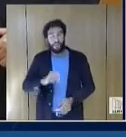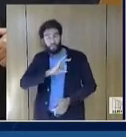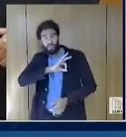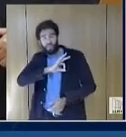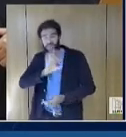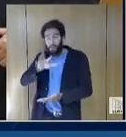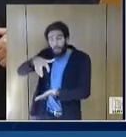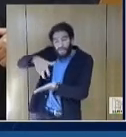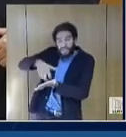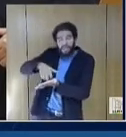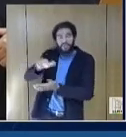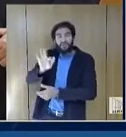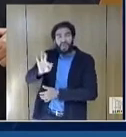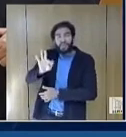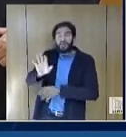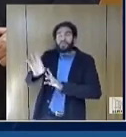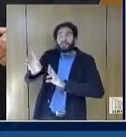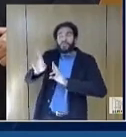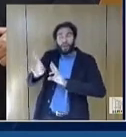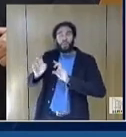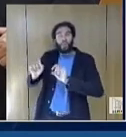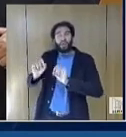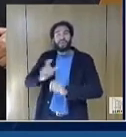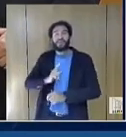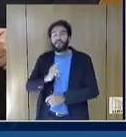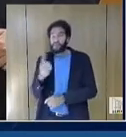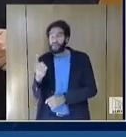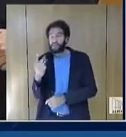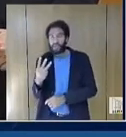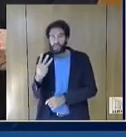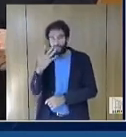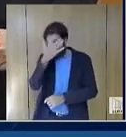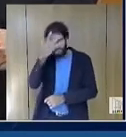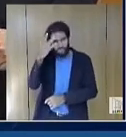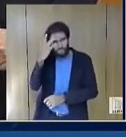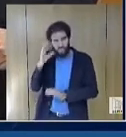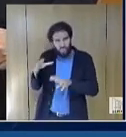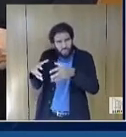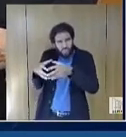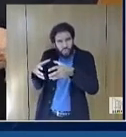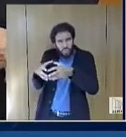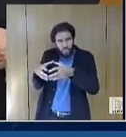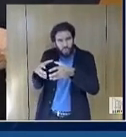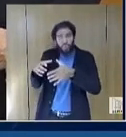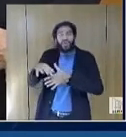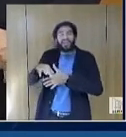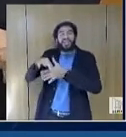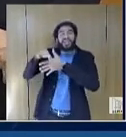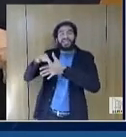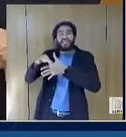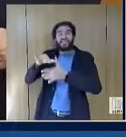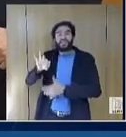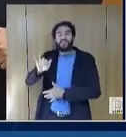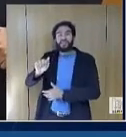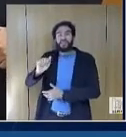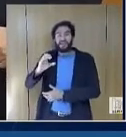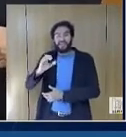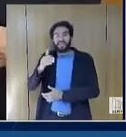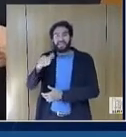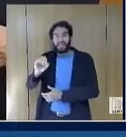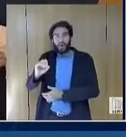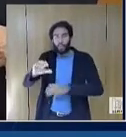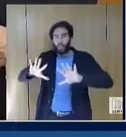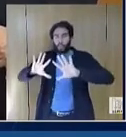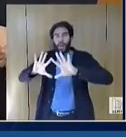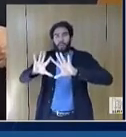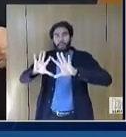agora esclarece toda a ação do crime. Tudo o que aconteceu na hora do crime, segundo o ministro, agora já é sabido